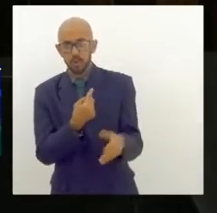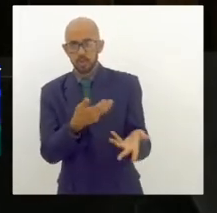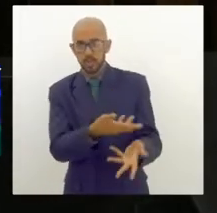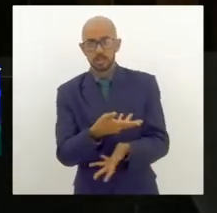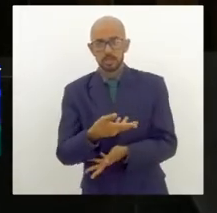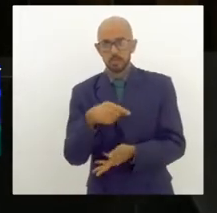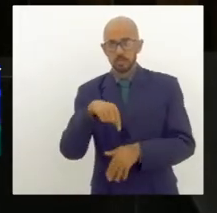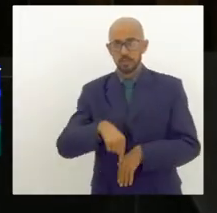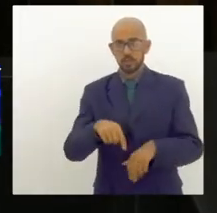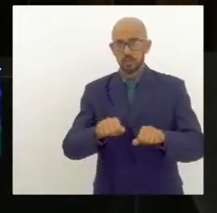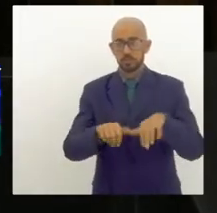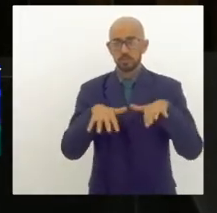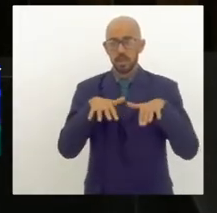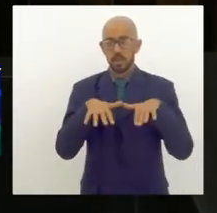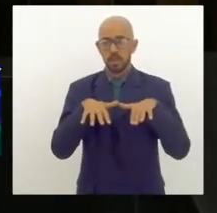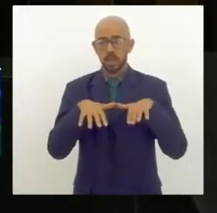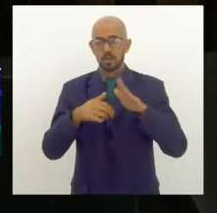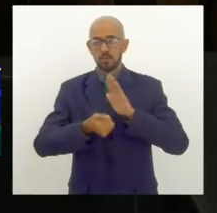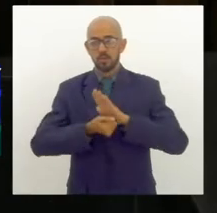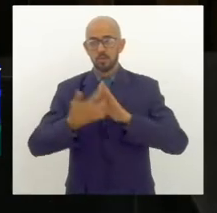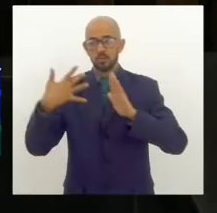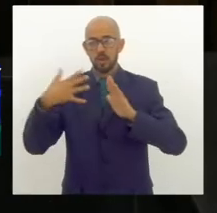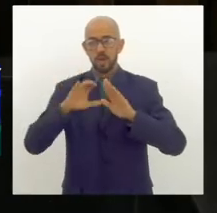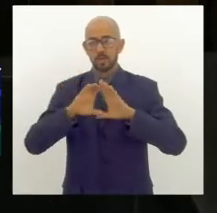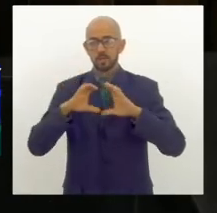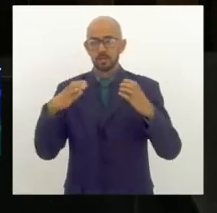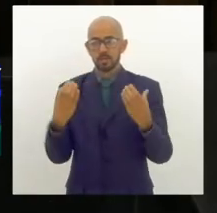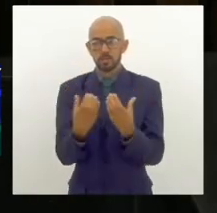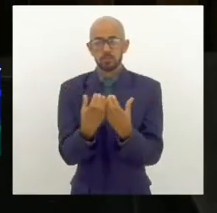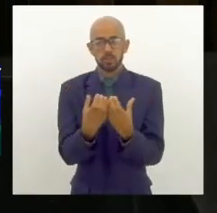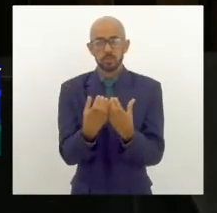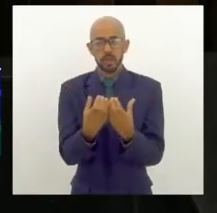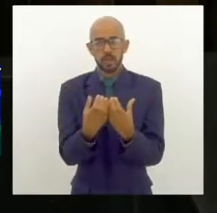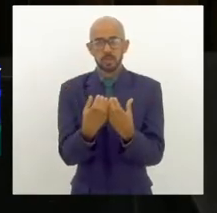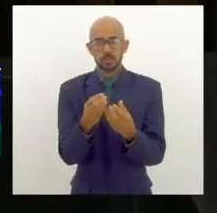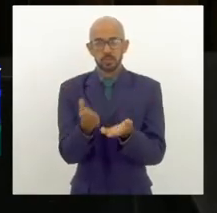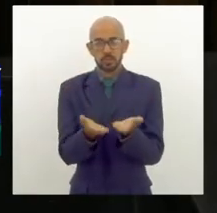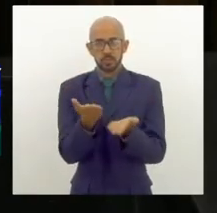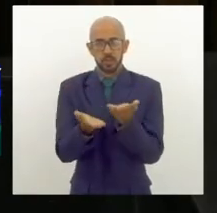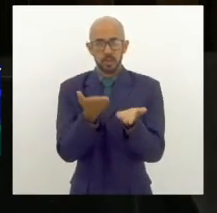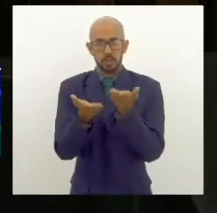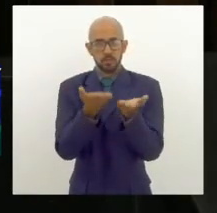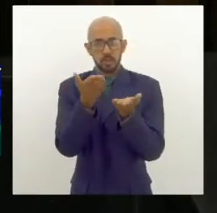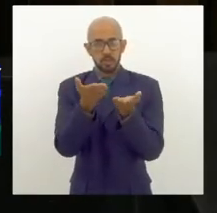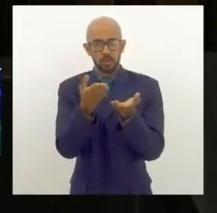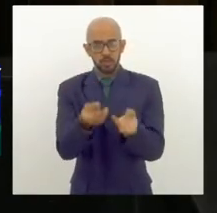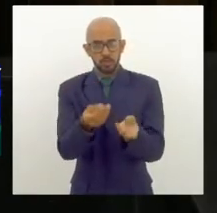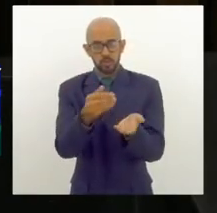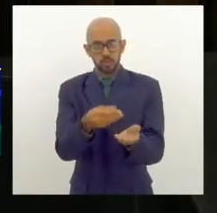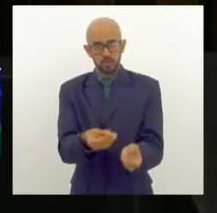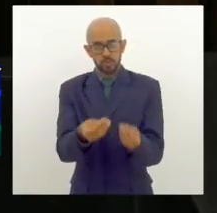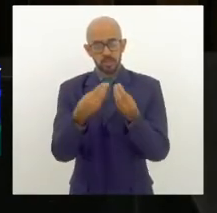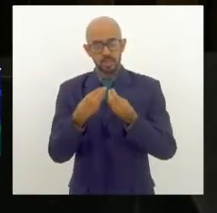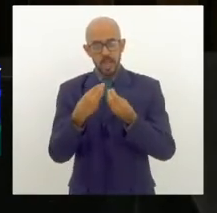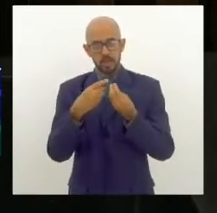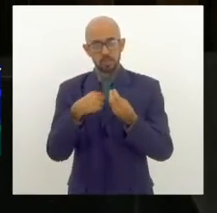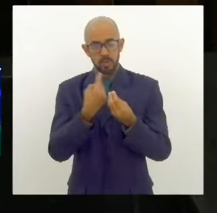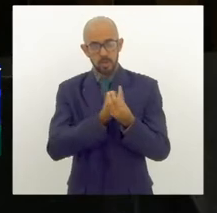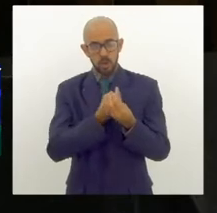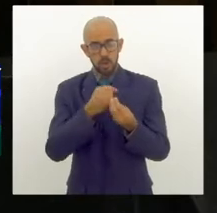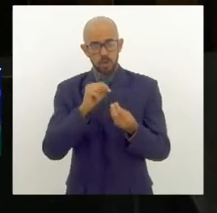no plenário da Assembleia Legislativa diversas dessas comunidades terapêuticas que nos trouxeram um material exitoso,